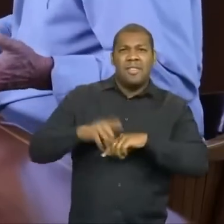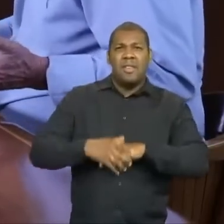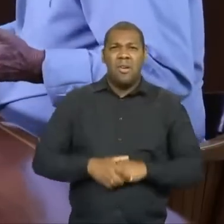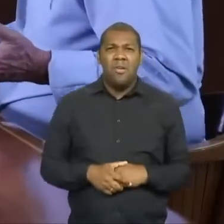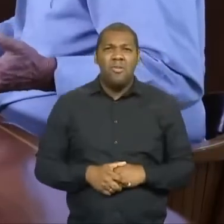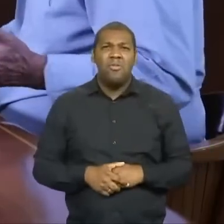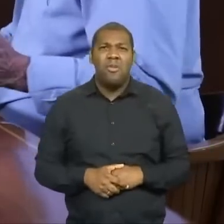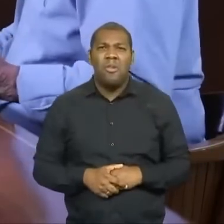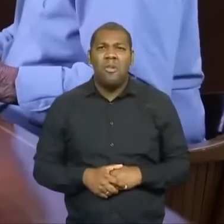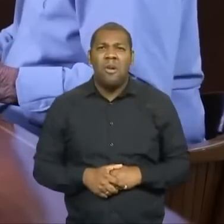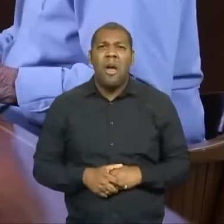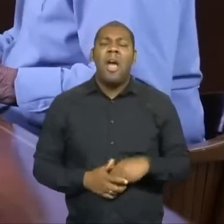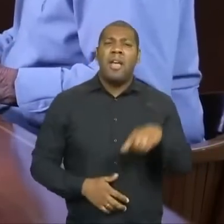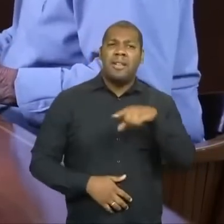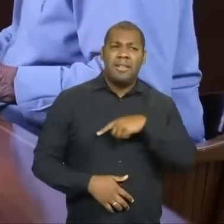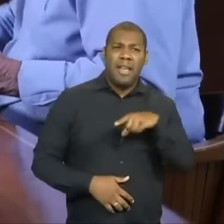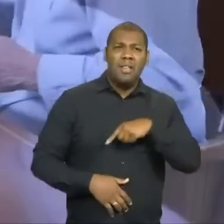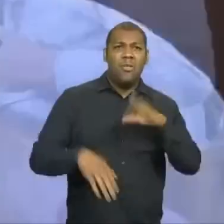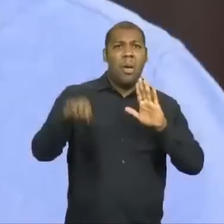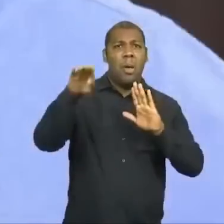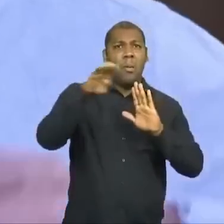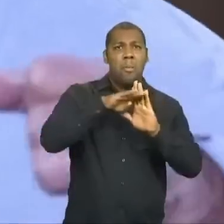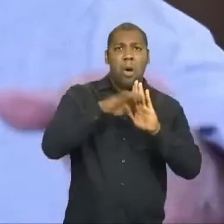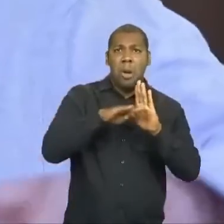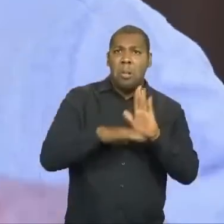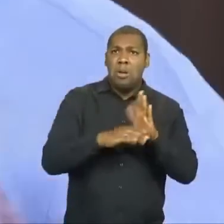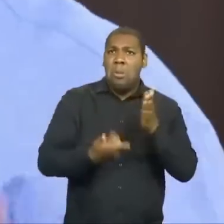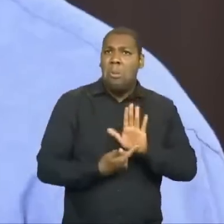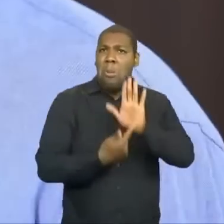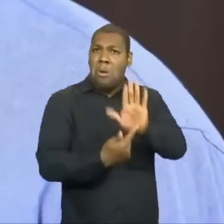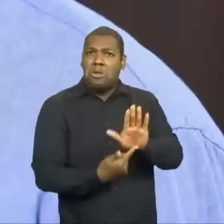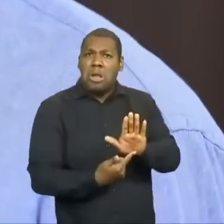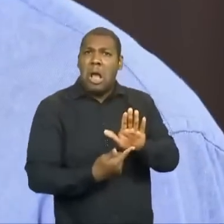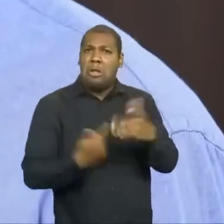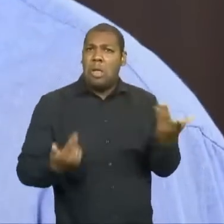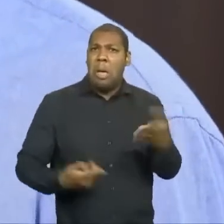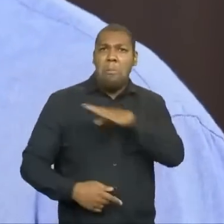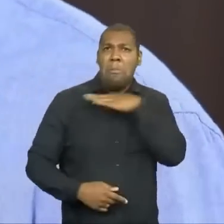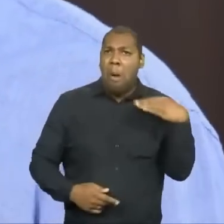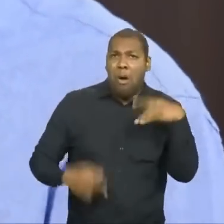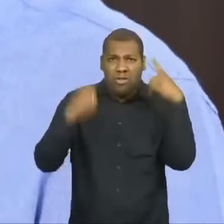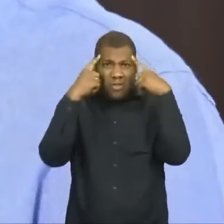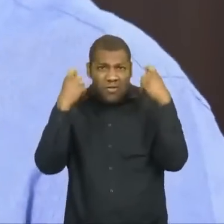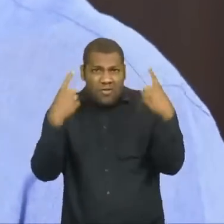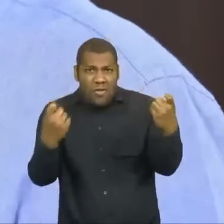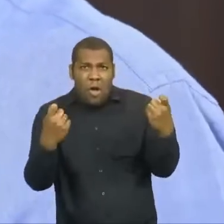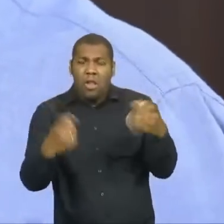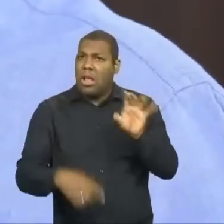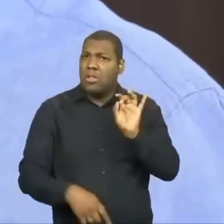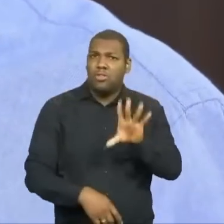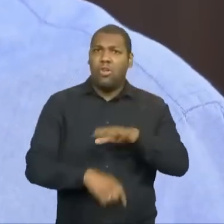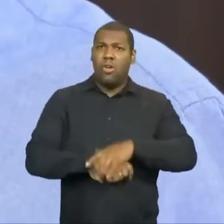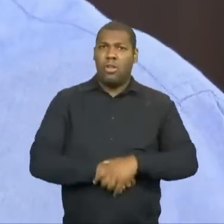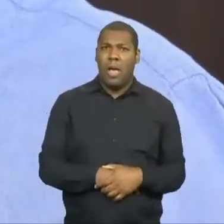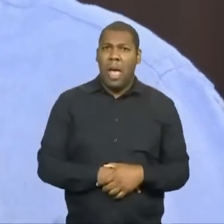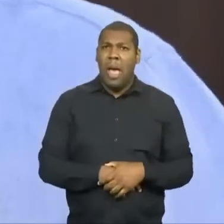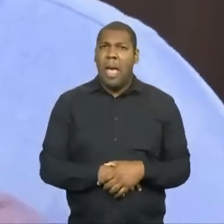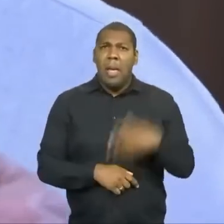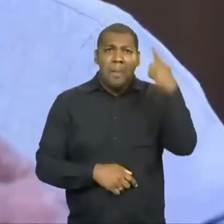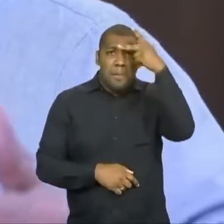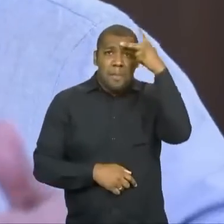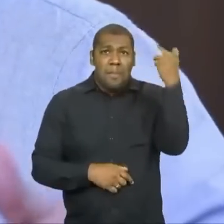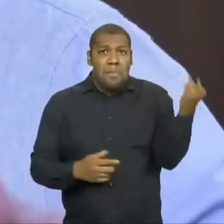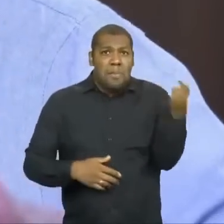um programa que só tinha morte. Era bandido matando bandido. Aí eu falei, quem é que vai? Se o cara está com a malinha pronta e vai,